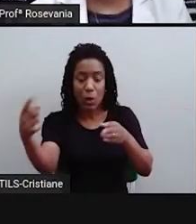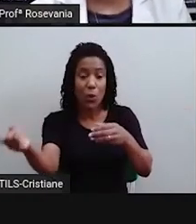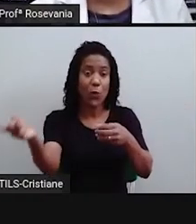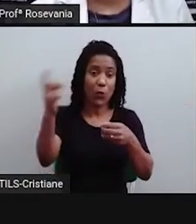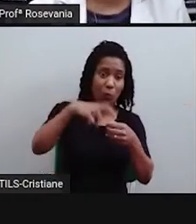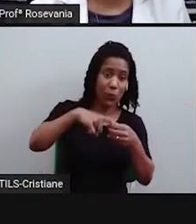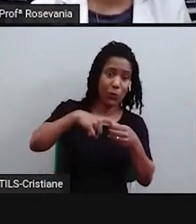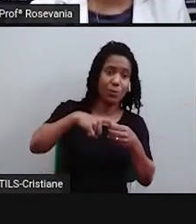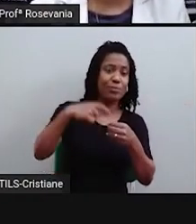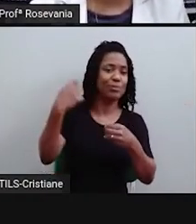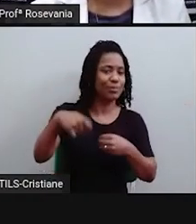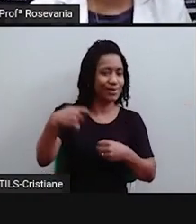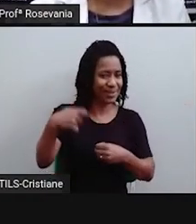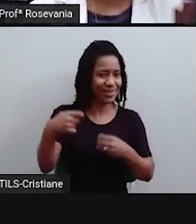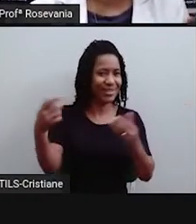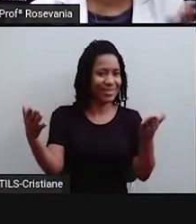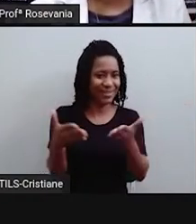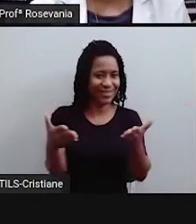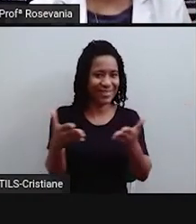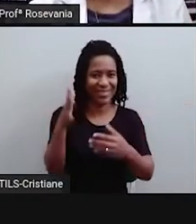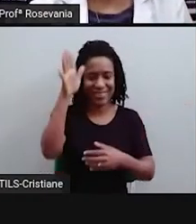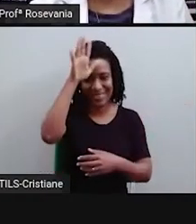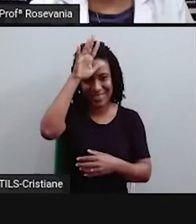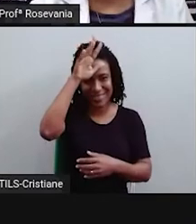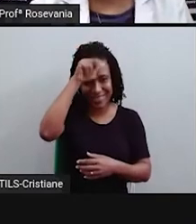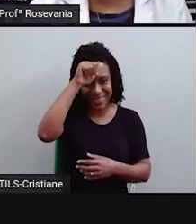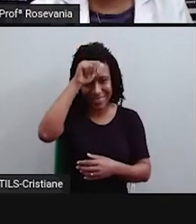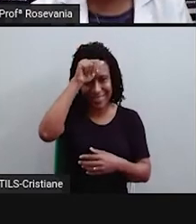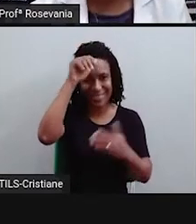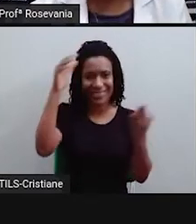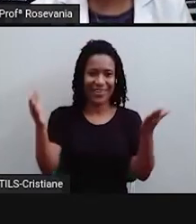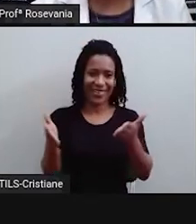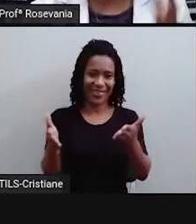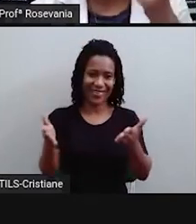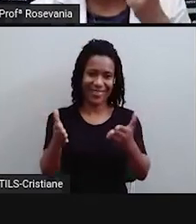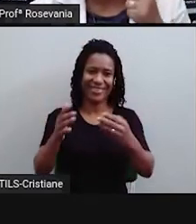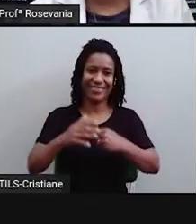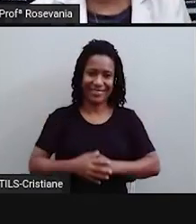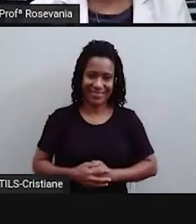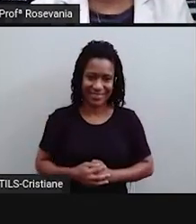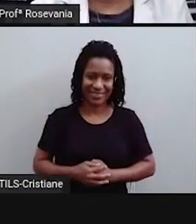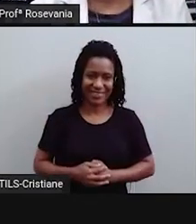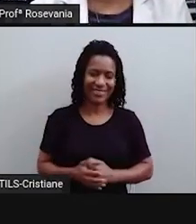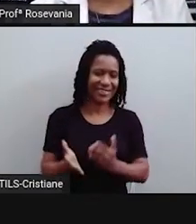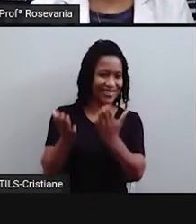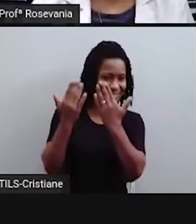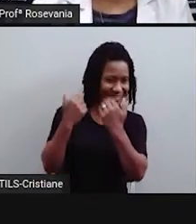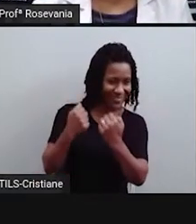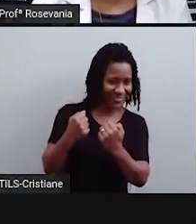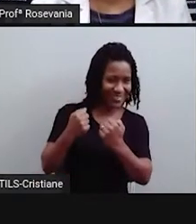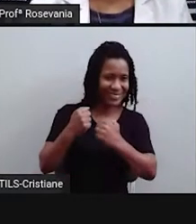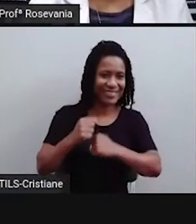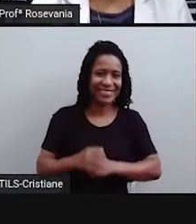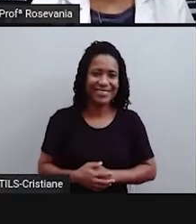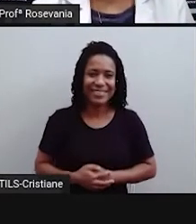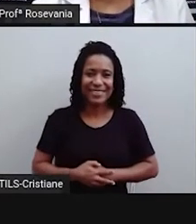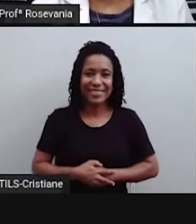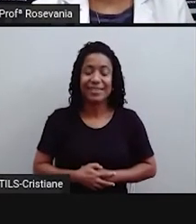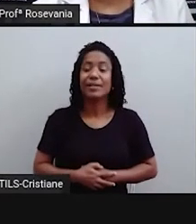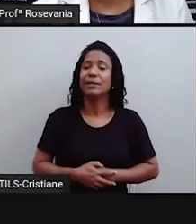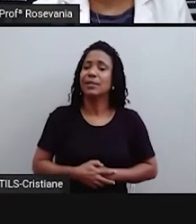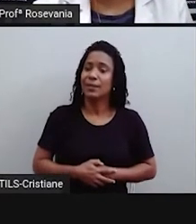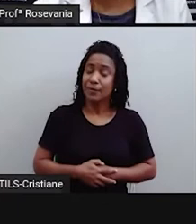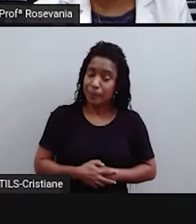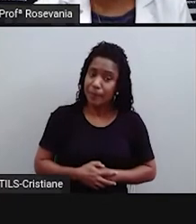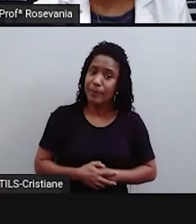que a gente vai, né, trabalhar na aula de hoje. Então, sejam bem-vindos e vamos lá. Qual o